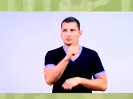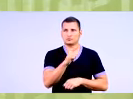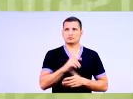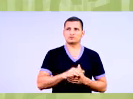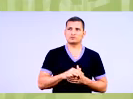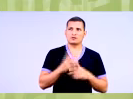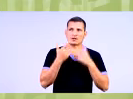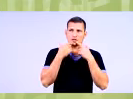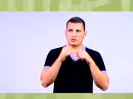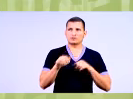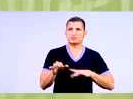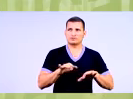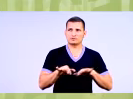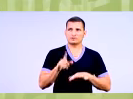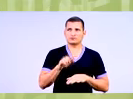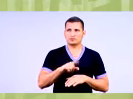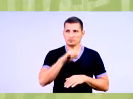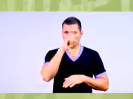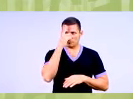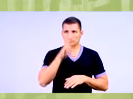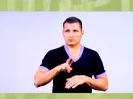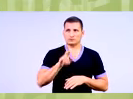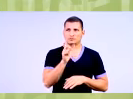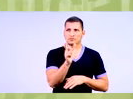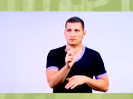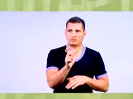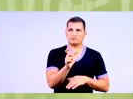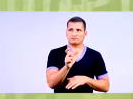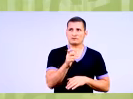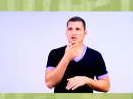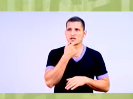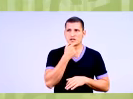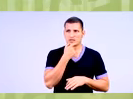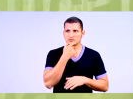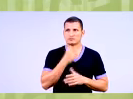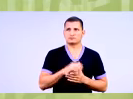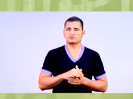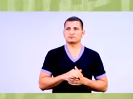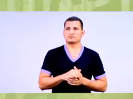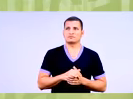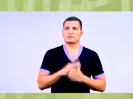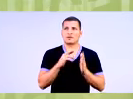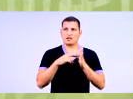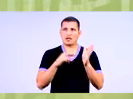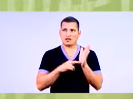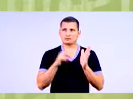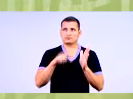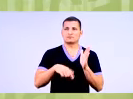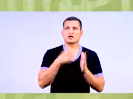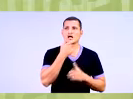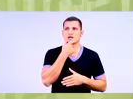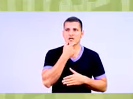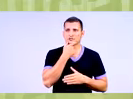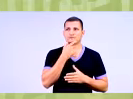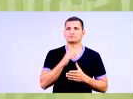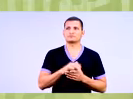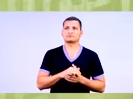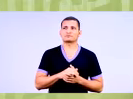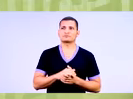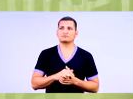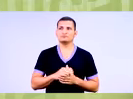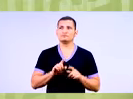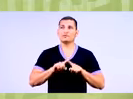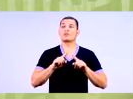linguagem de programação foi criada usando a palavra em inglês. As instruções são em inglês. Né? Uhum. Então, não é que